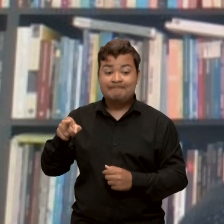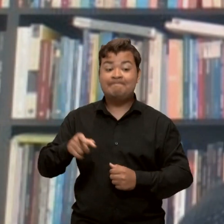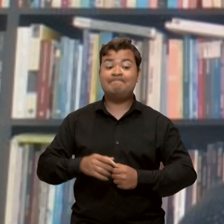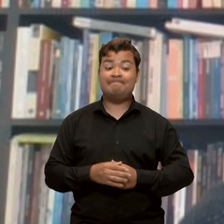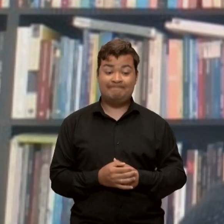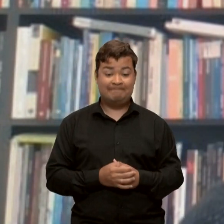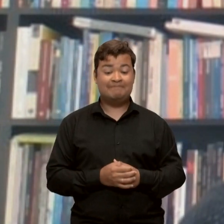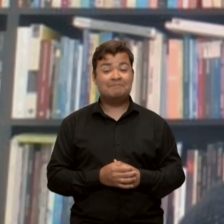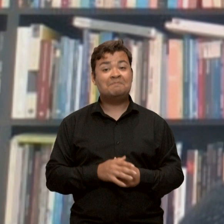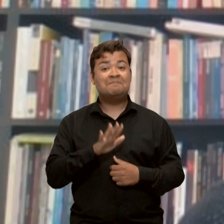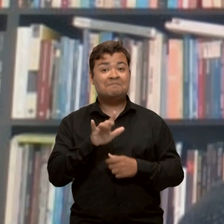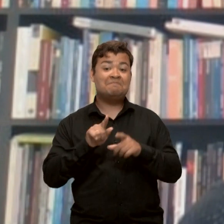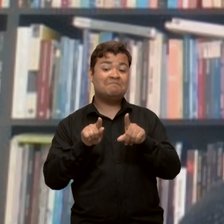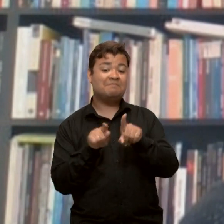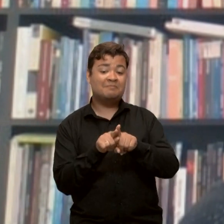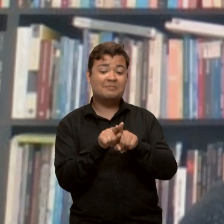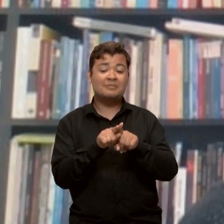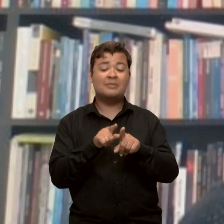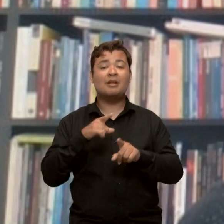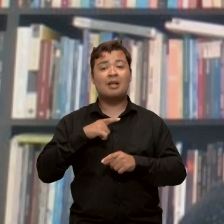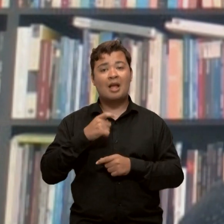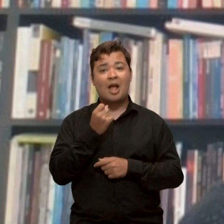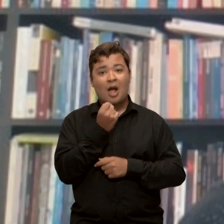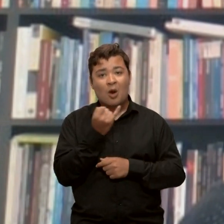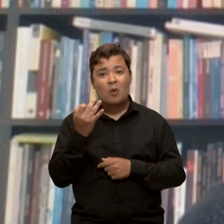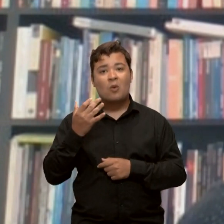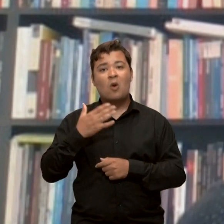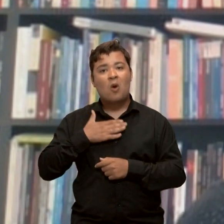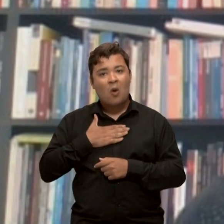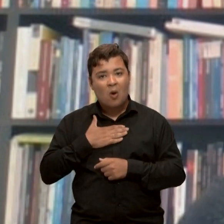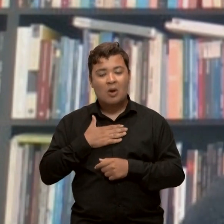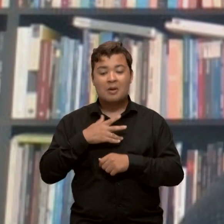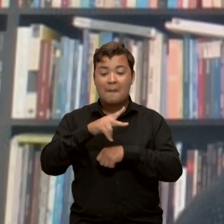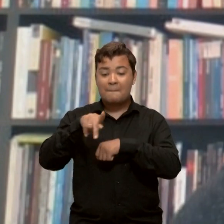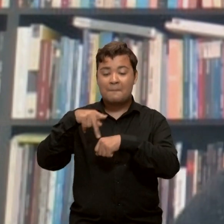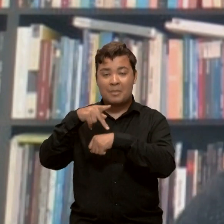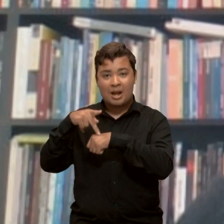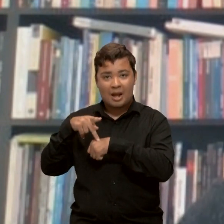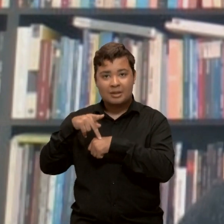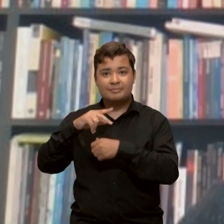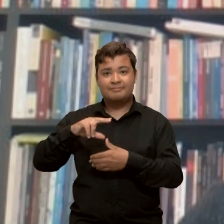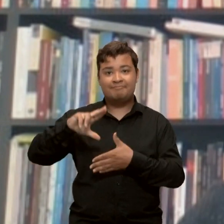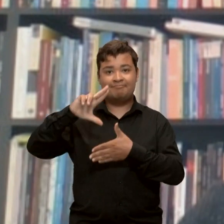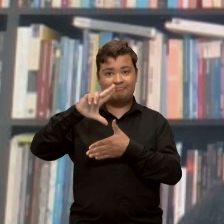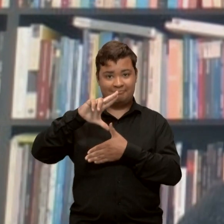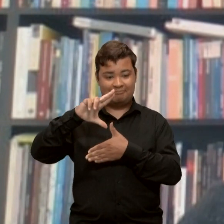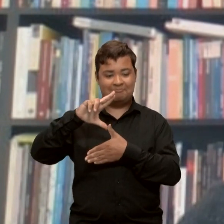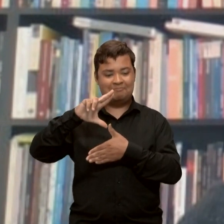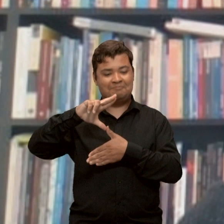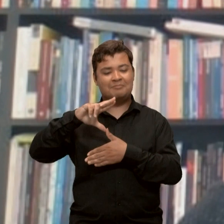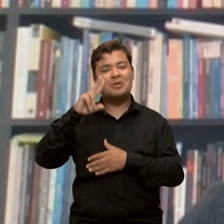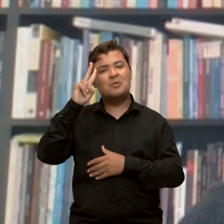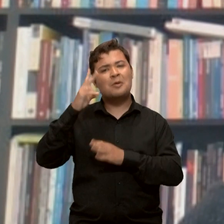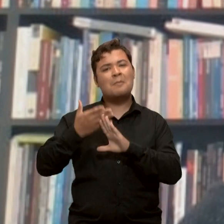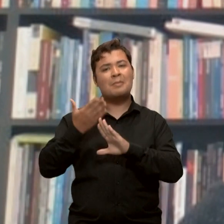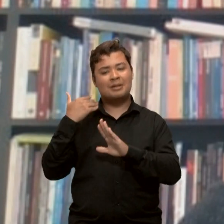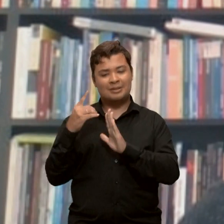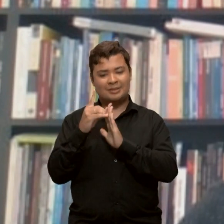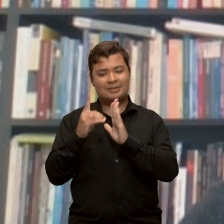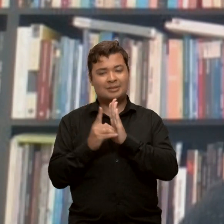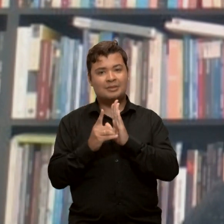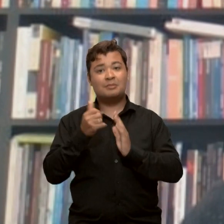aqueles que torcem pelos países latino-americanos. Então eu me lembro quando eu era criança, na década de 80, era